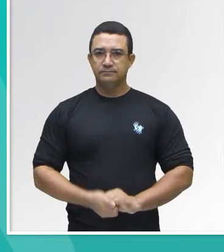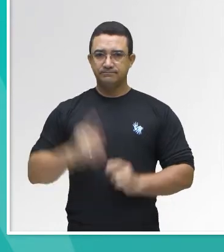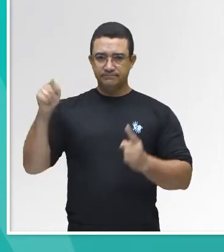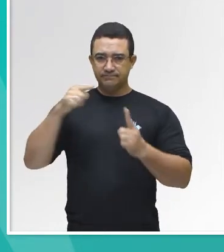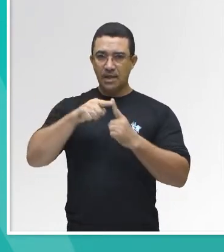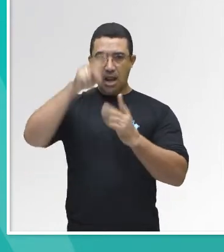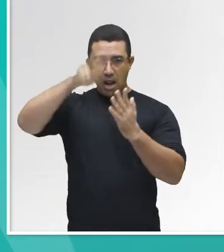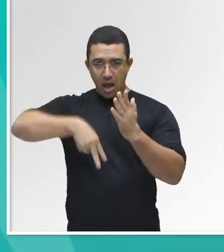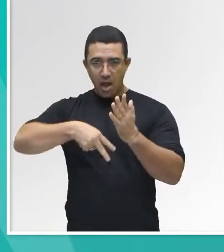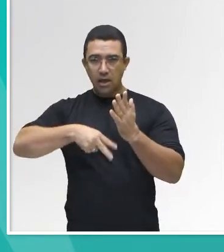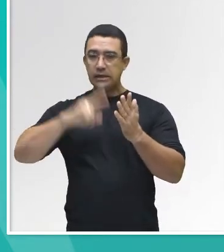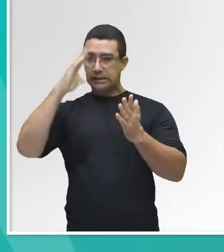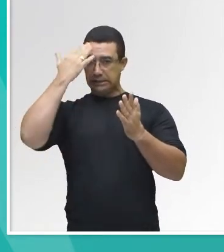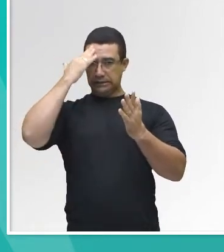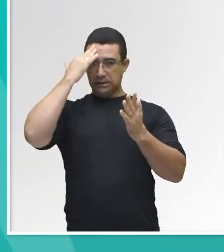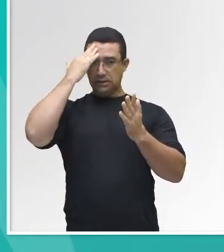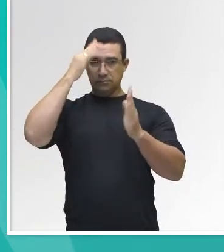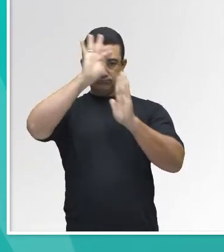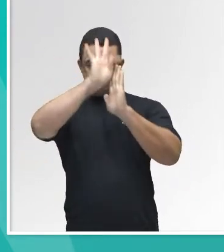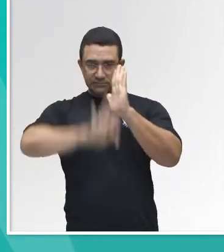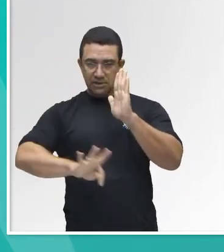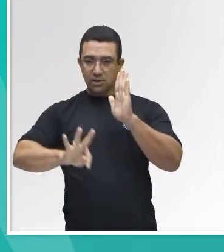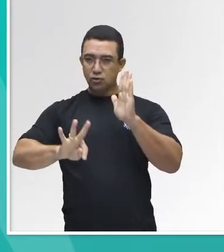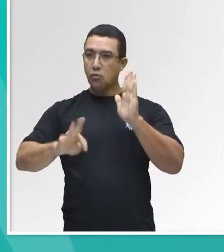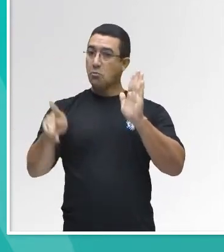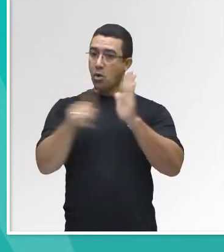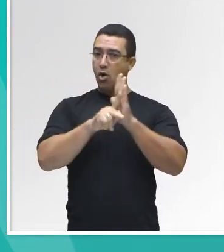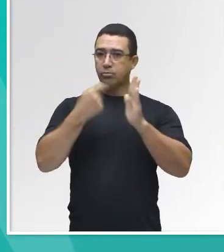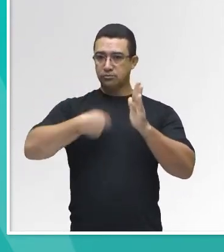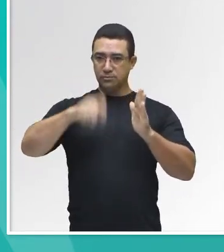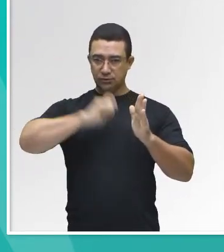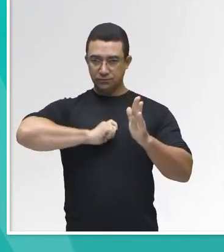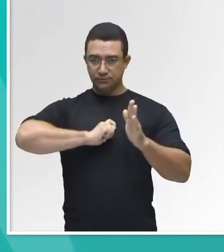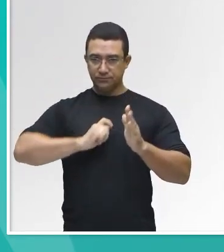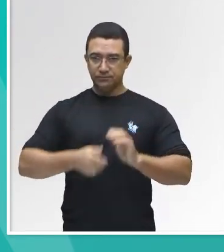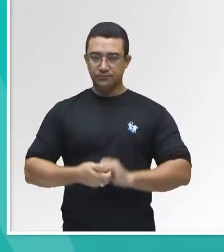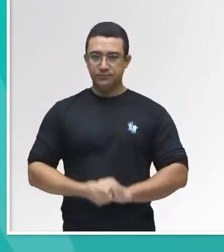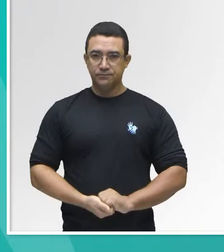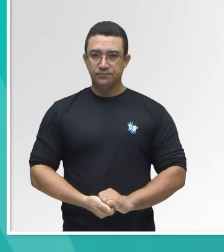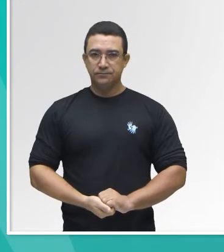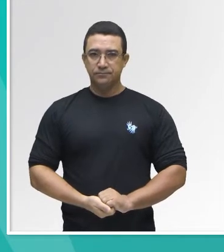Habilidade: ler e interpretar texto em língua espanhola.